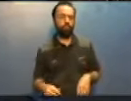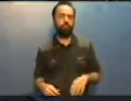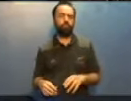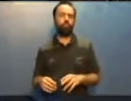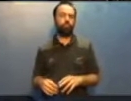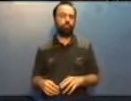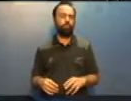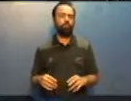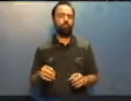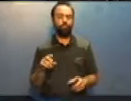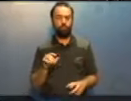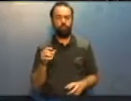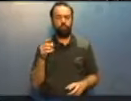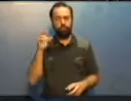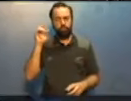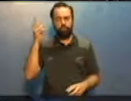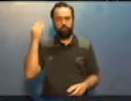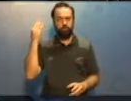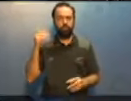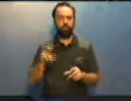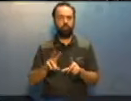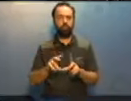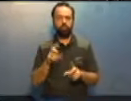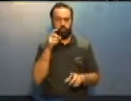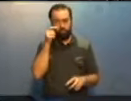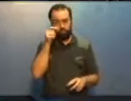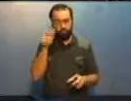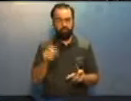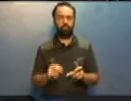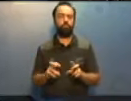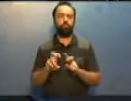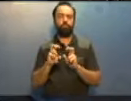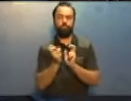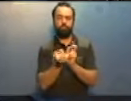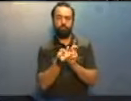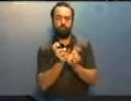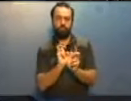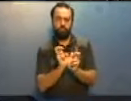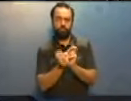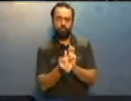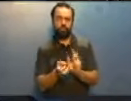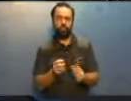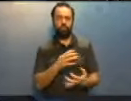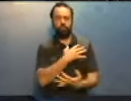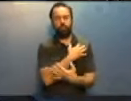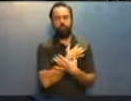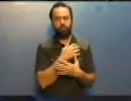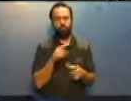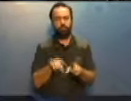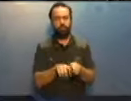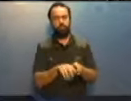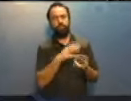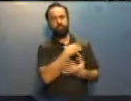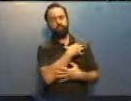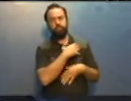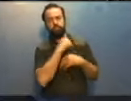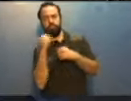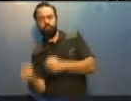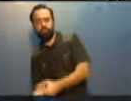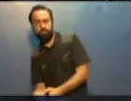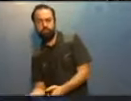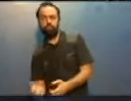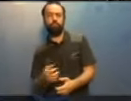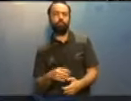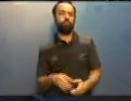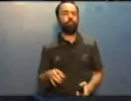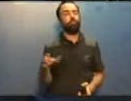principais. Nós vimos aqui a capoeira, o judô e o karatê. E cada luta e algumas curiosidades sobre elas, né? Vimos que algumas dessas modalidades